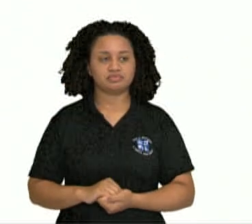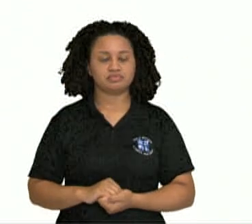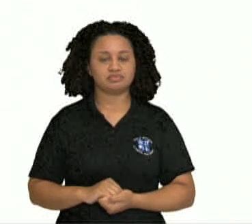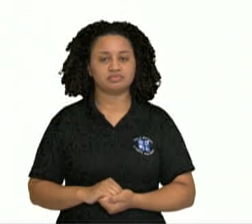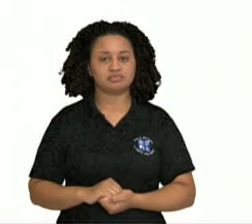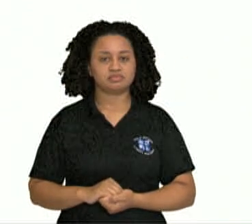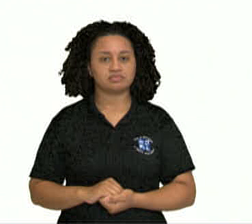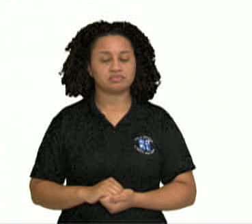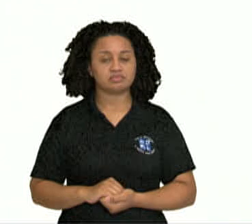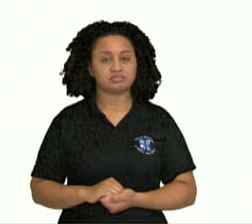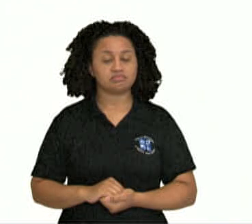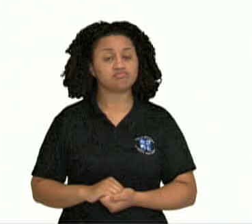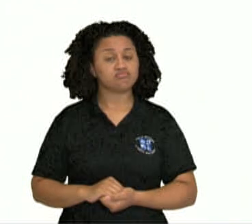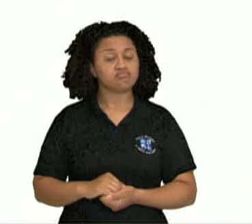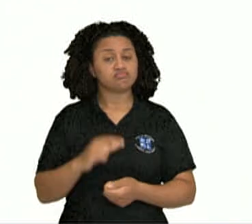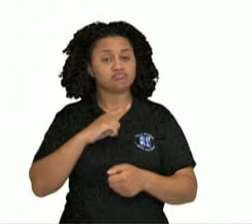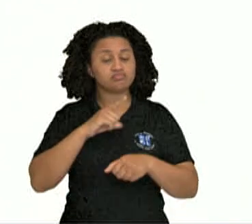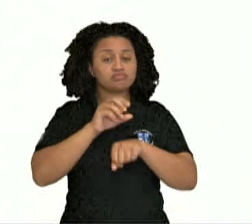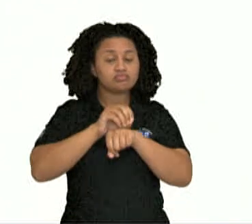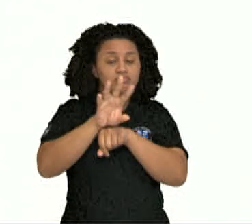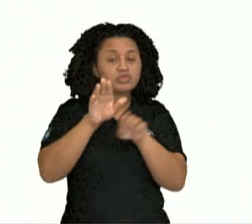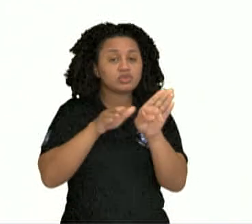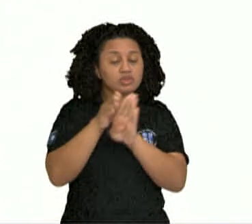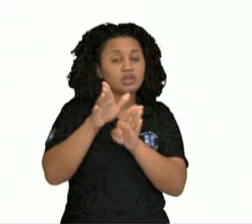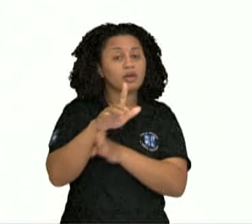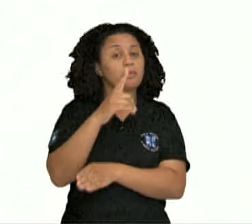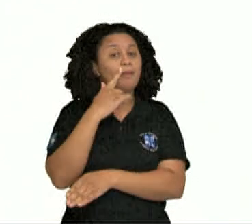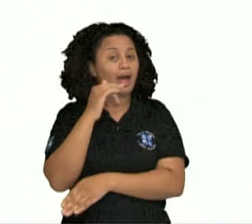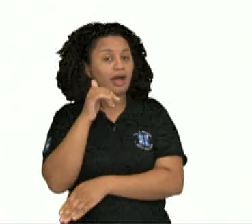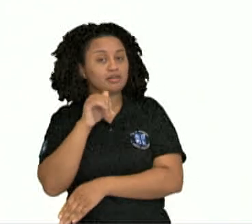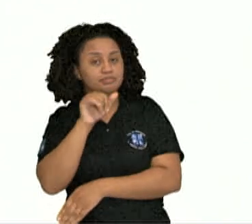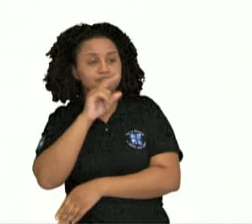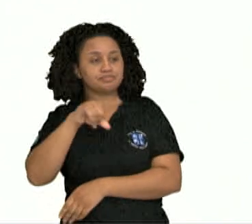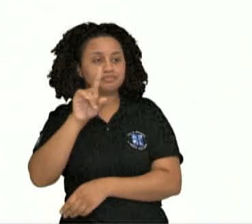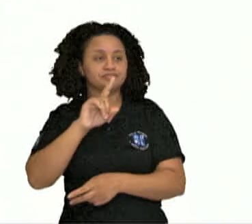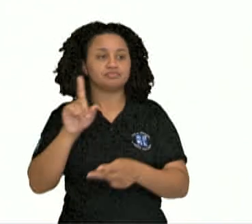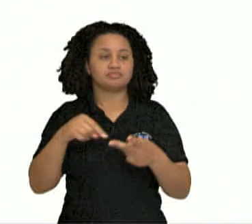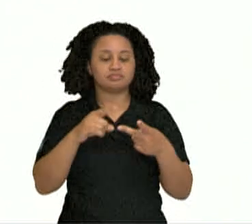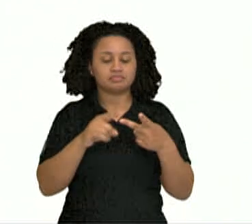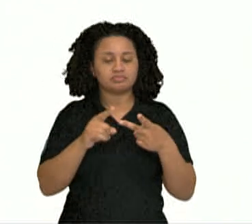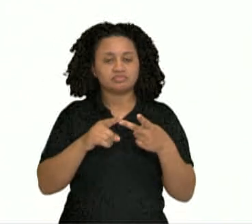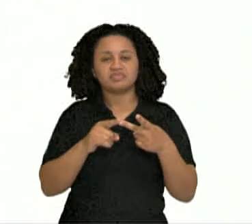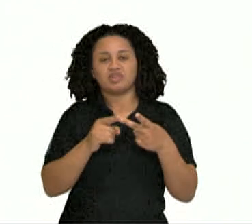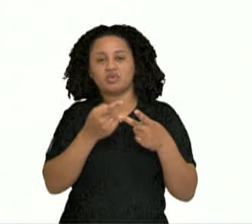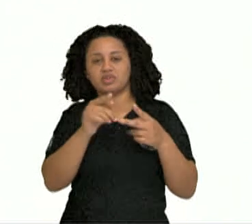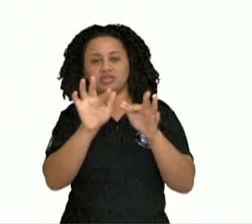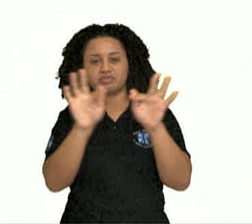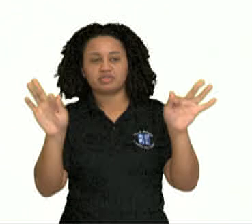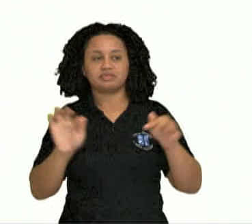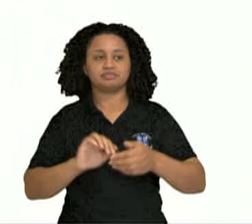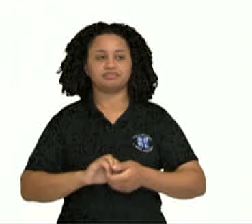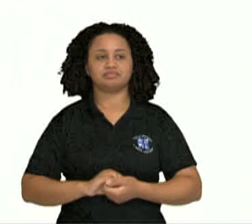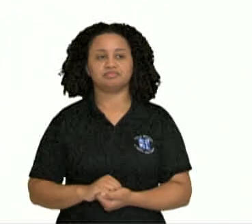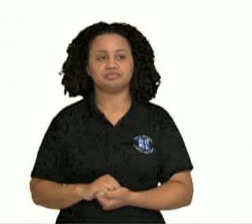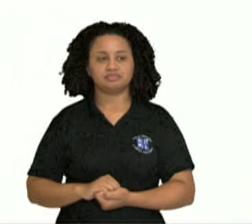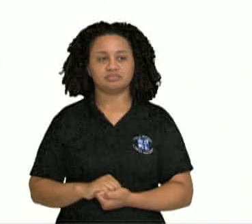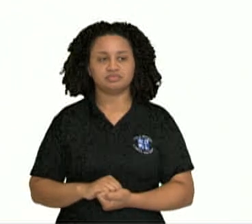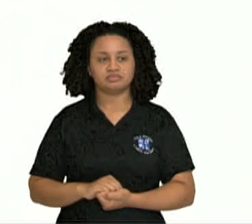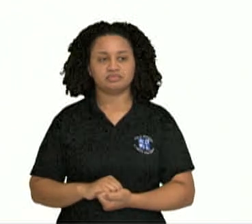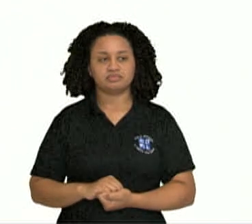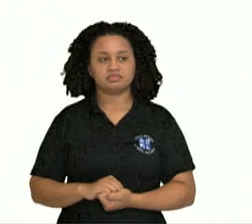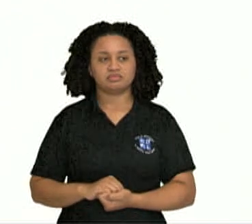em família. Uma recomendação para os pais. Los niños deben disponer de una amplia variedad